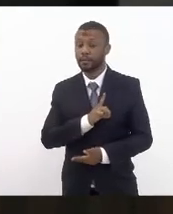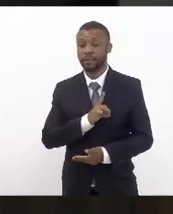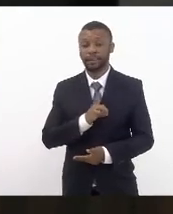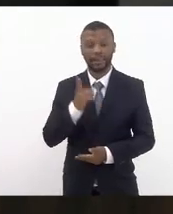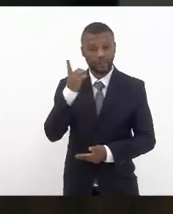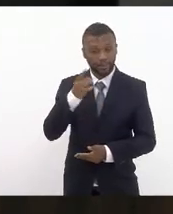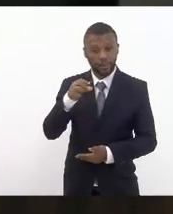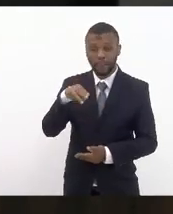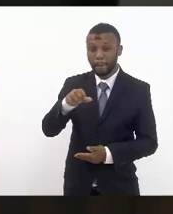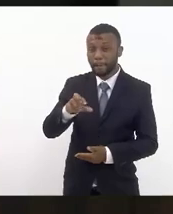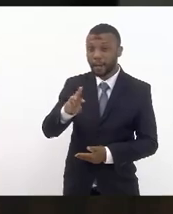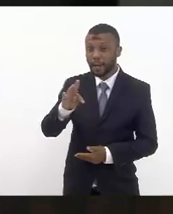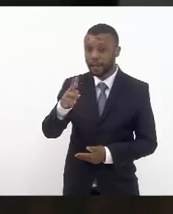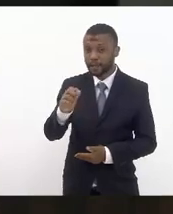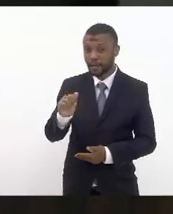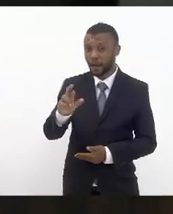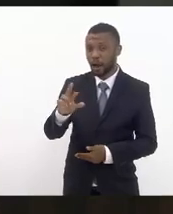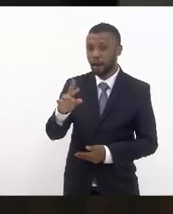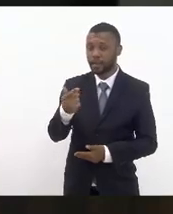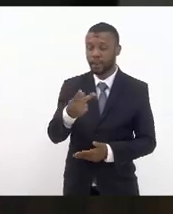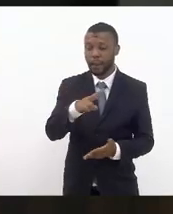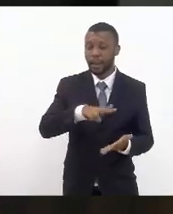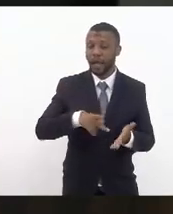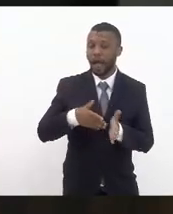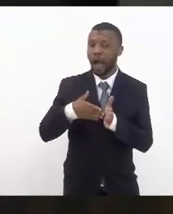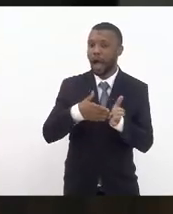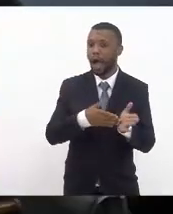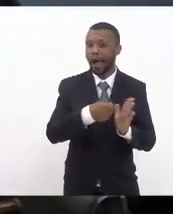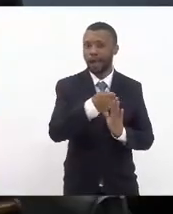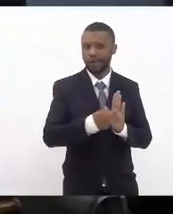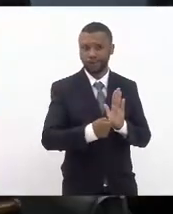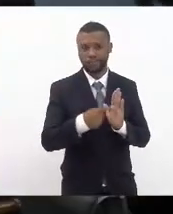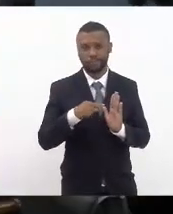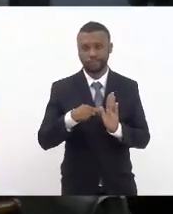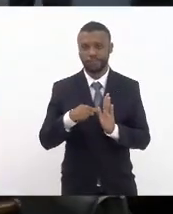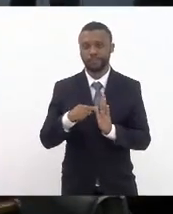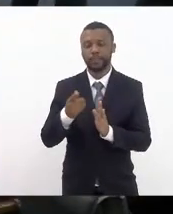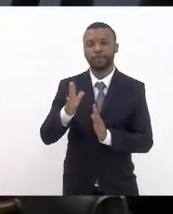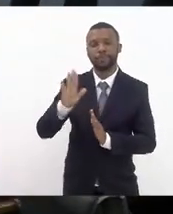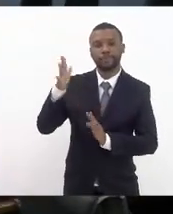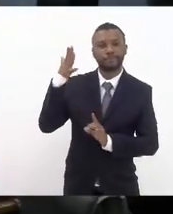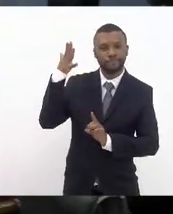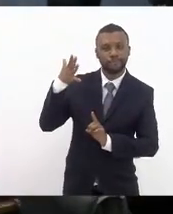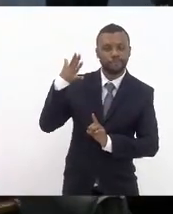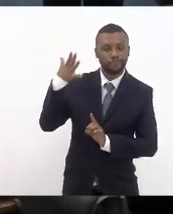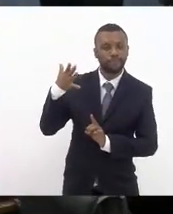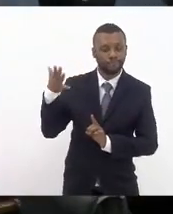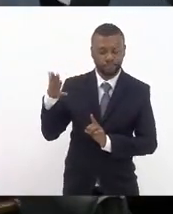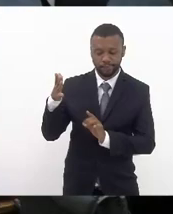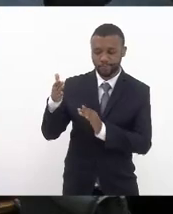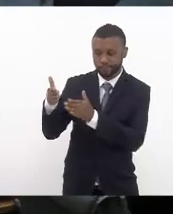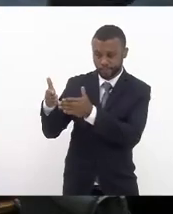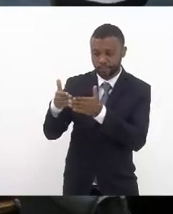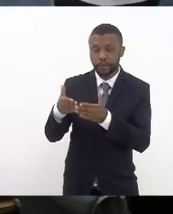fazer a leitura da ata da sessão anterior. Questão de ordem, senhor presidente. Deputada Marta, por favor.